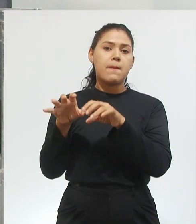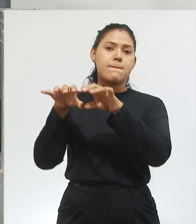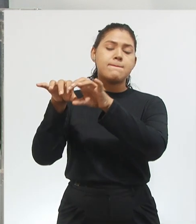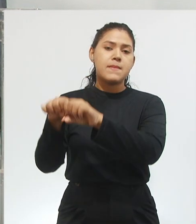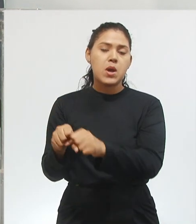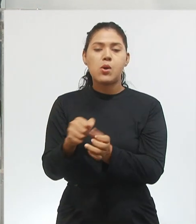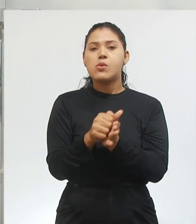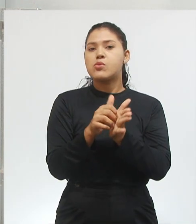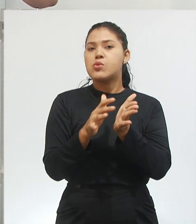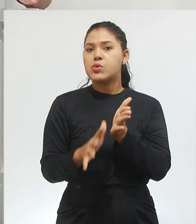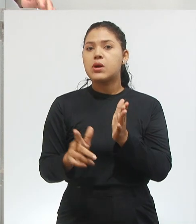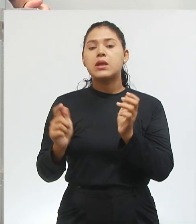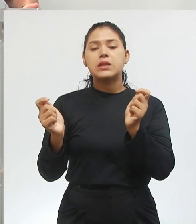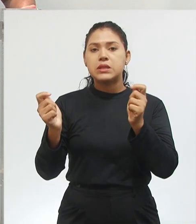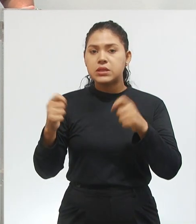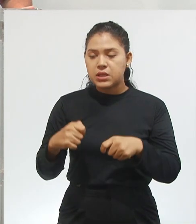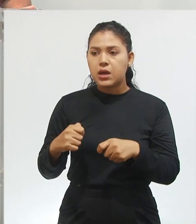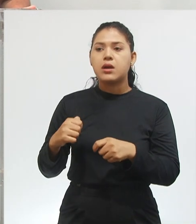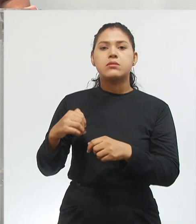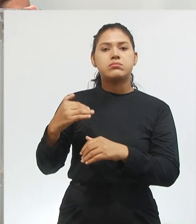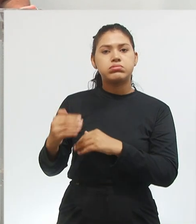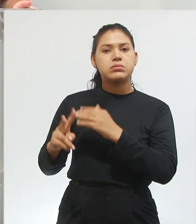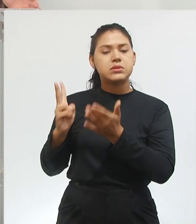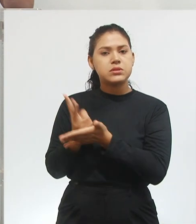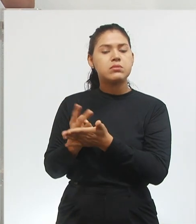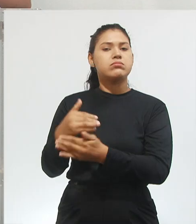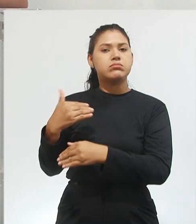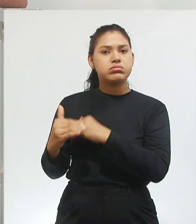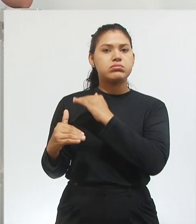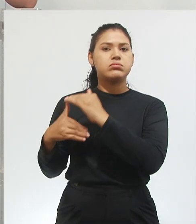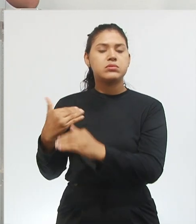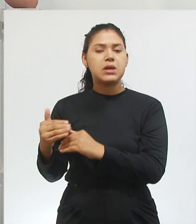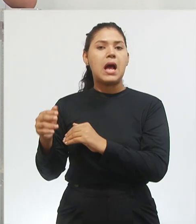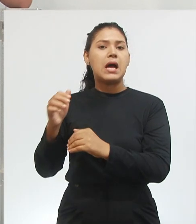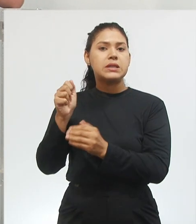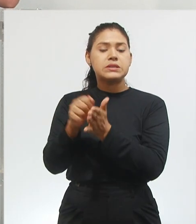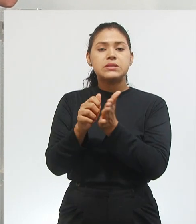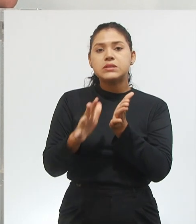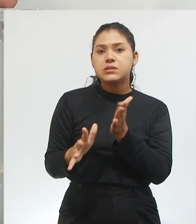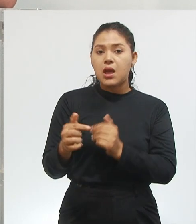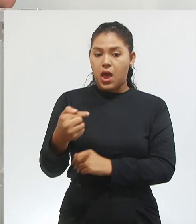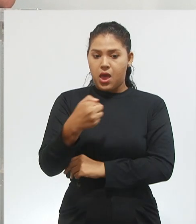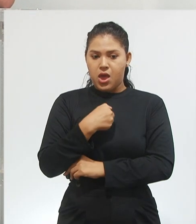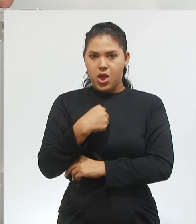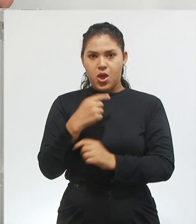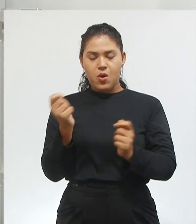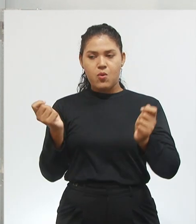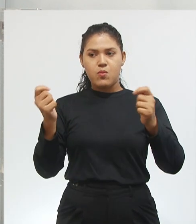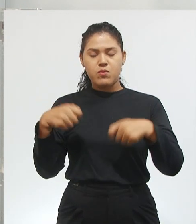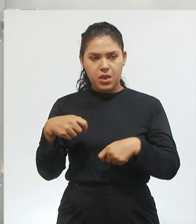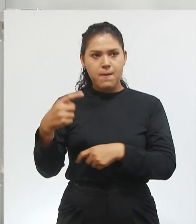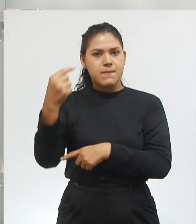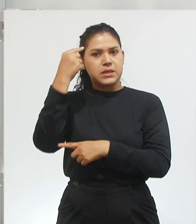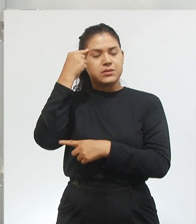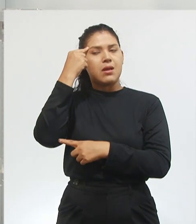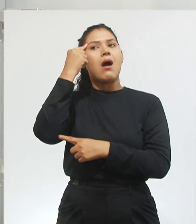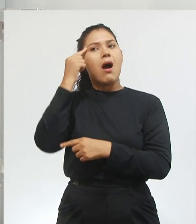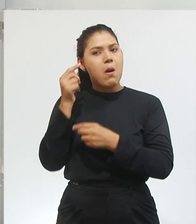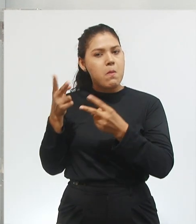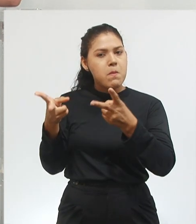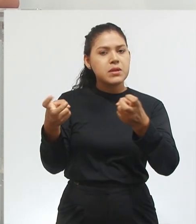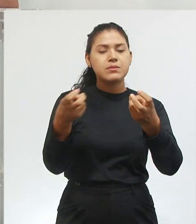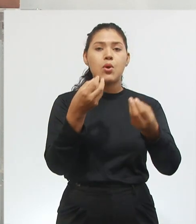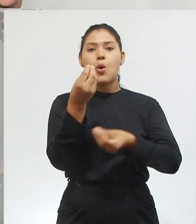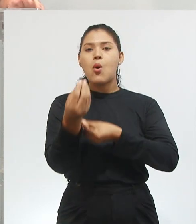que nós tenhamos uma próxima safra daquele açaí então perceba que eu consumidor consigo imaginar consigo perceber esse